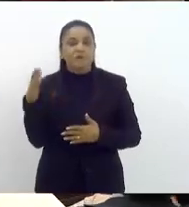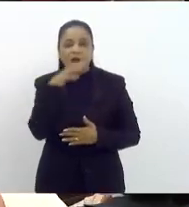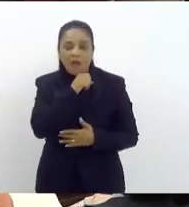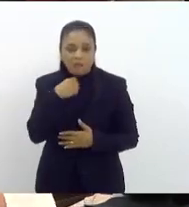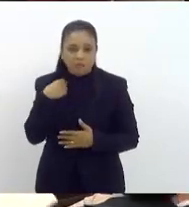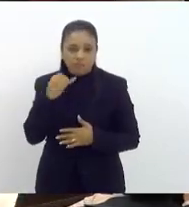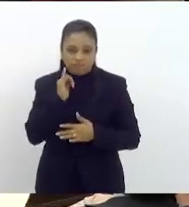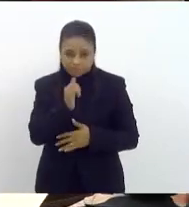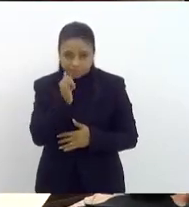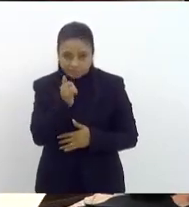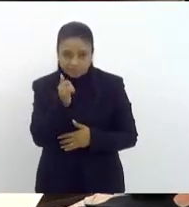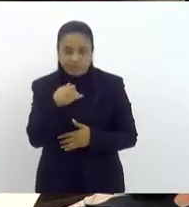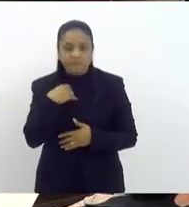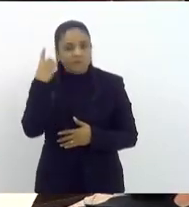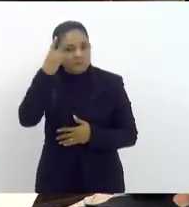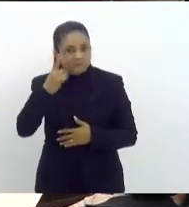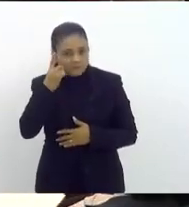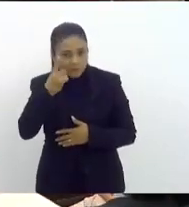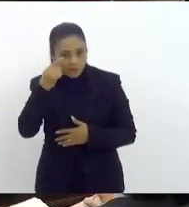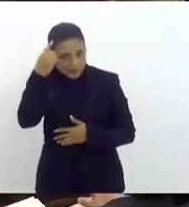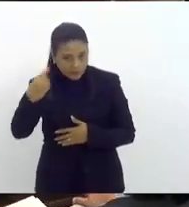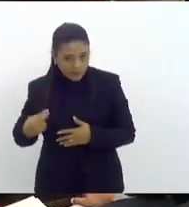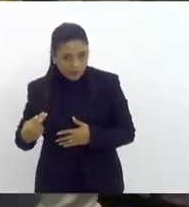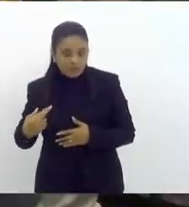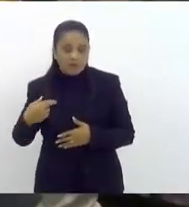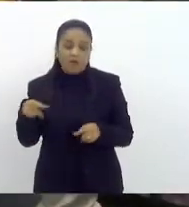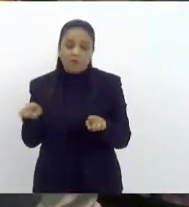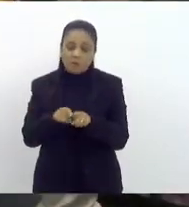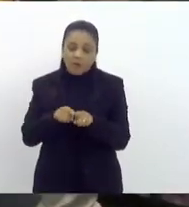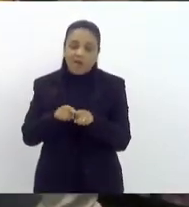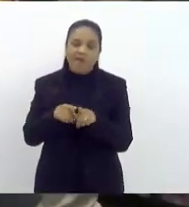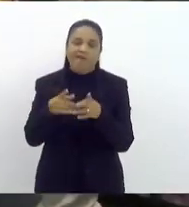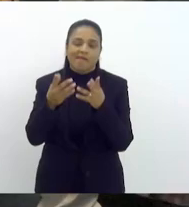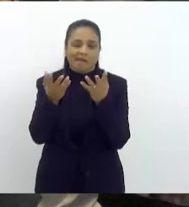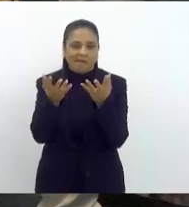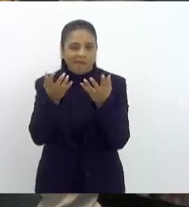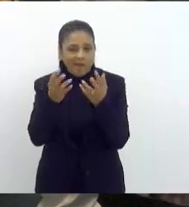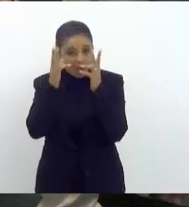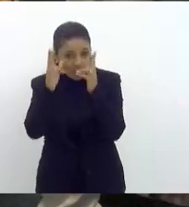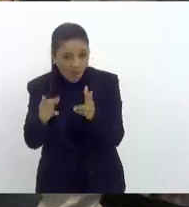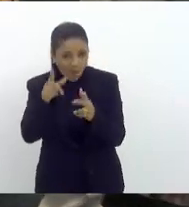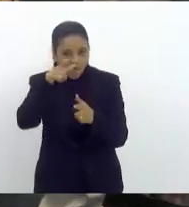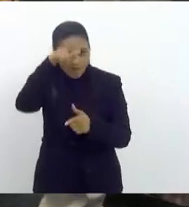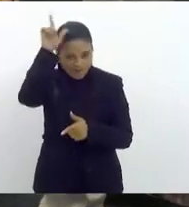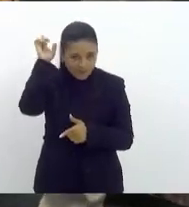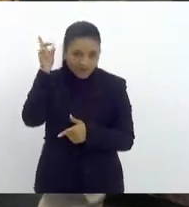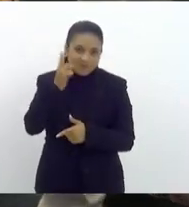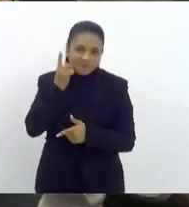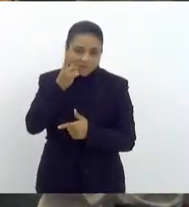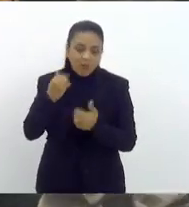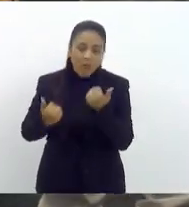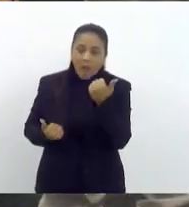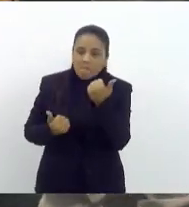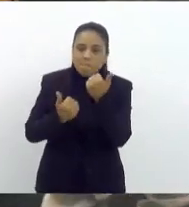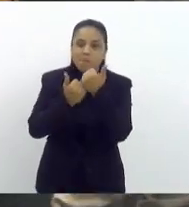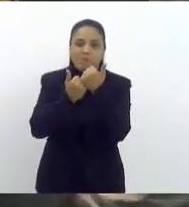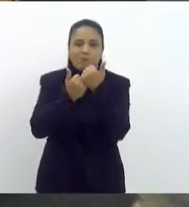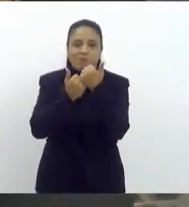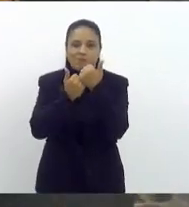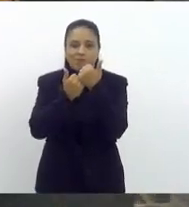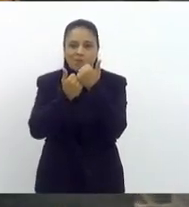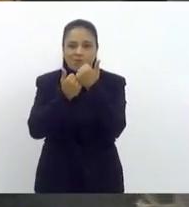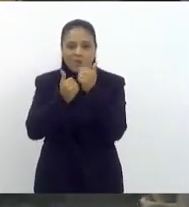eu queria também como Deputado Luiz Paulo manifestar meu apoio